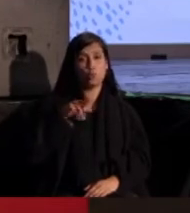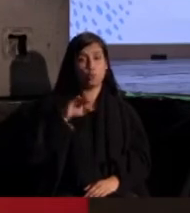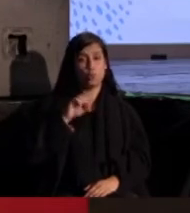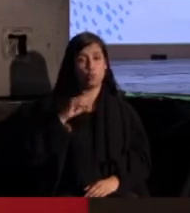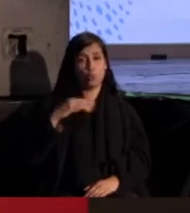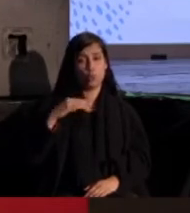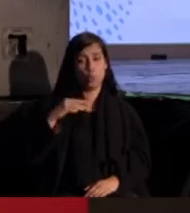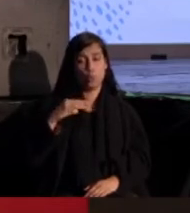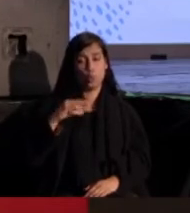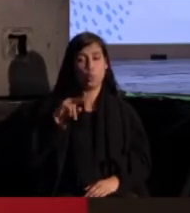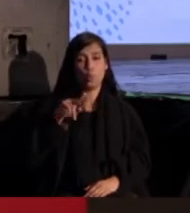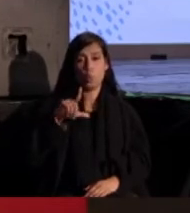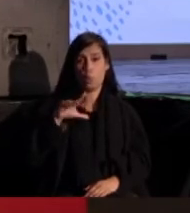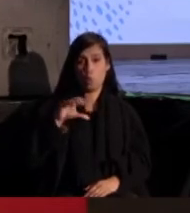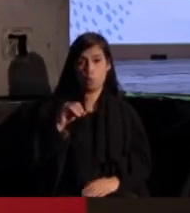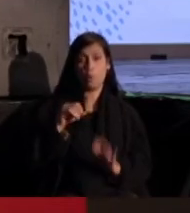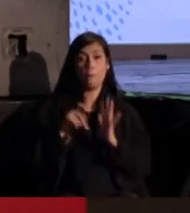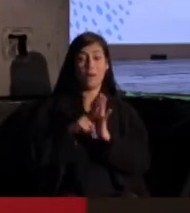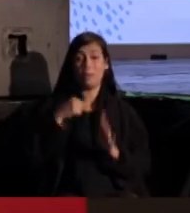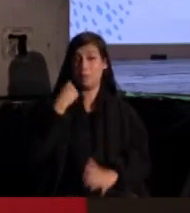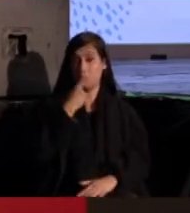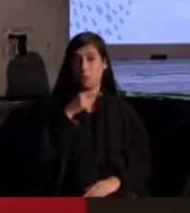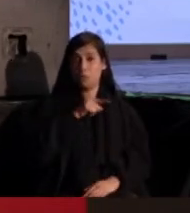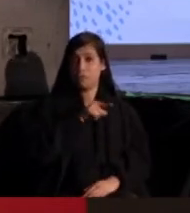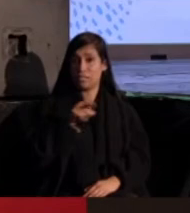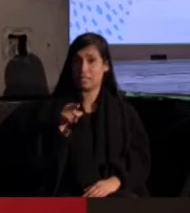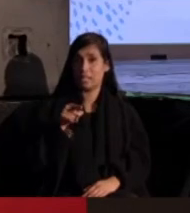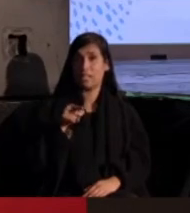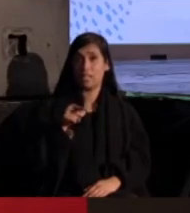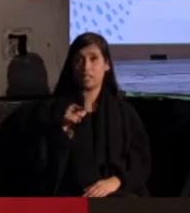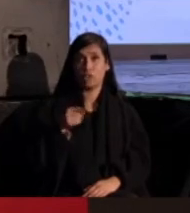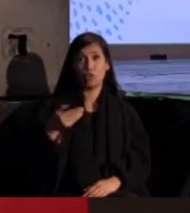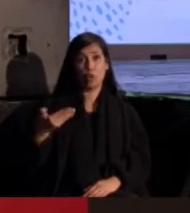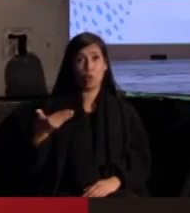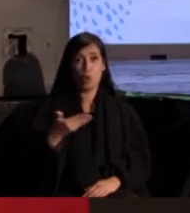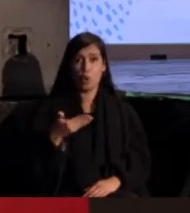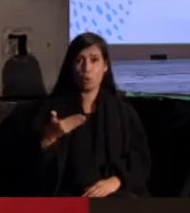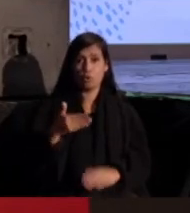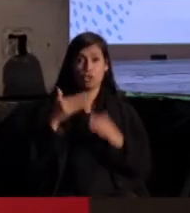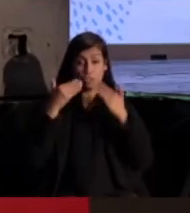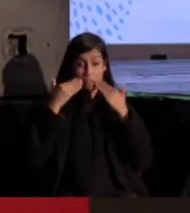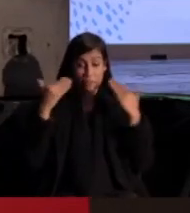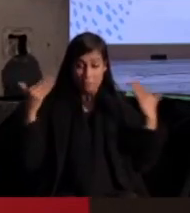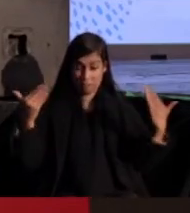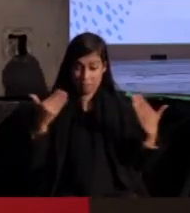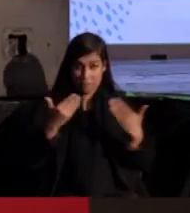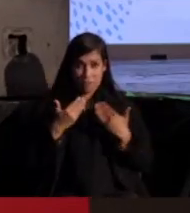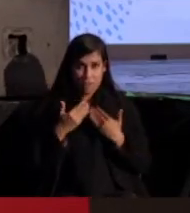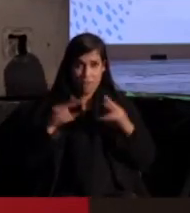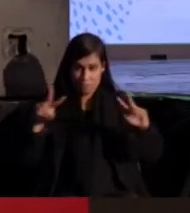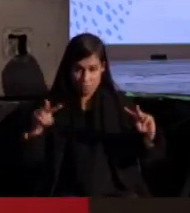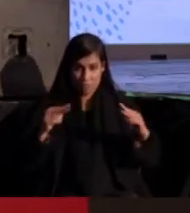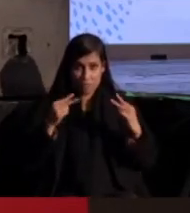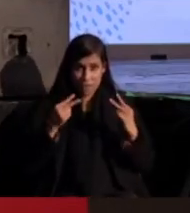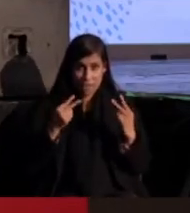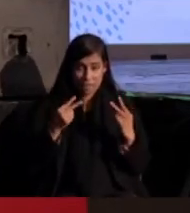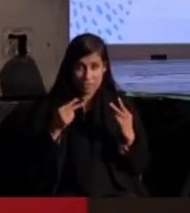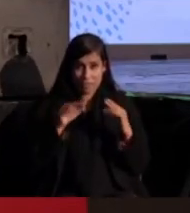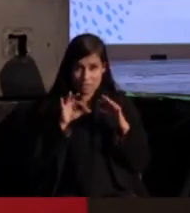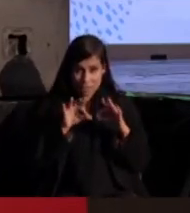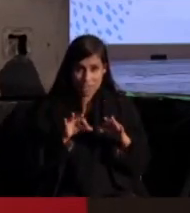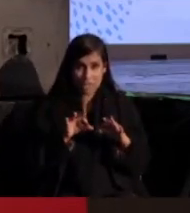Vocês estão me ouvindo, vocês me ouvem e vocês têm um momento em que vocês me ouvem, vocês